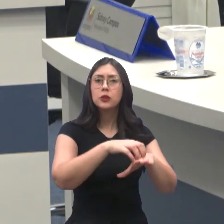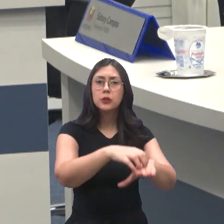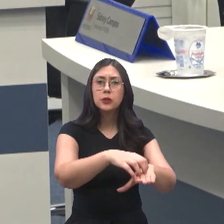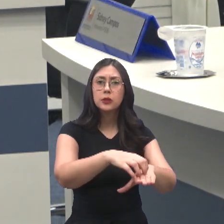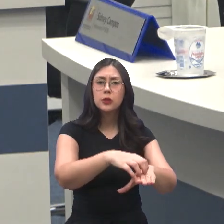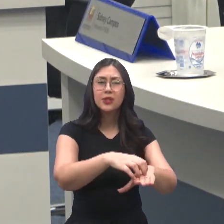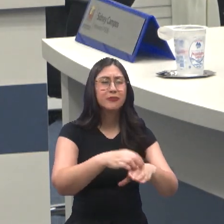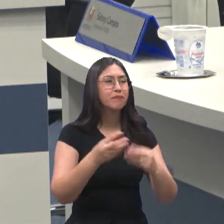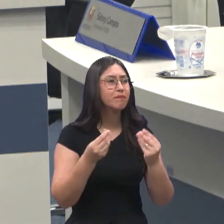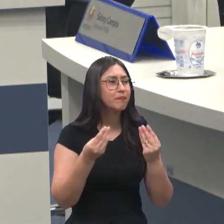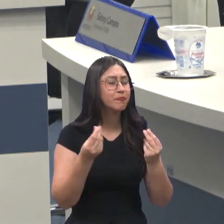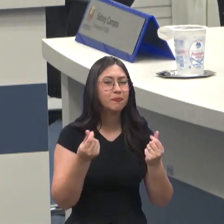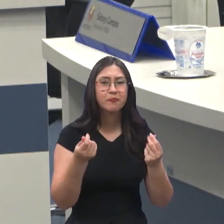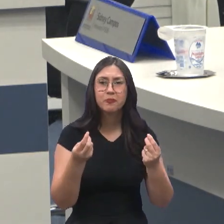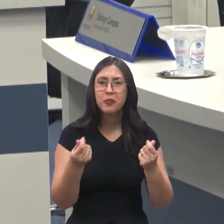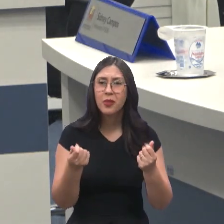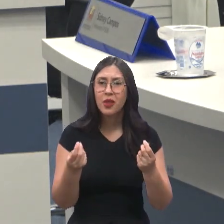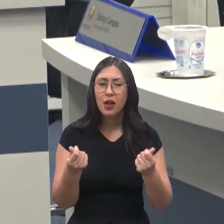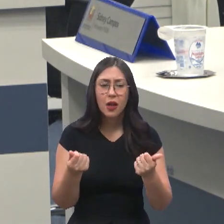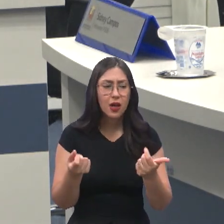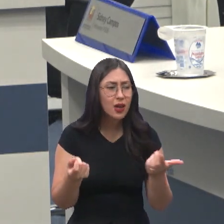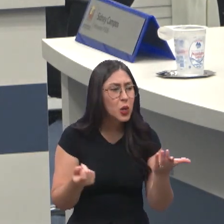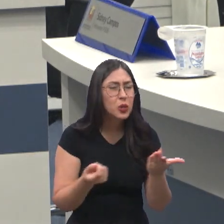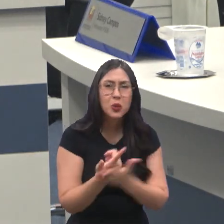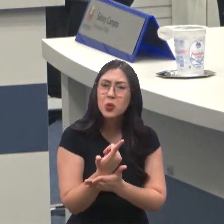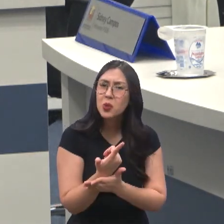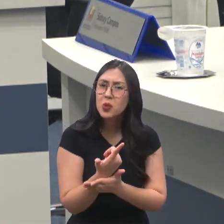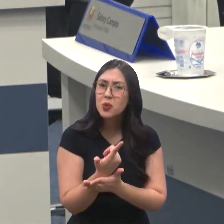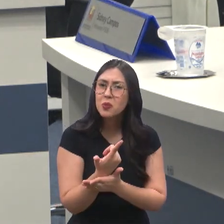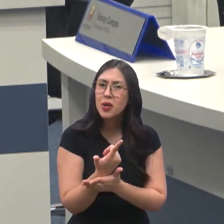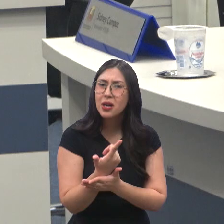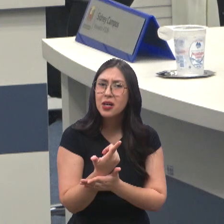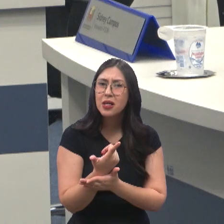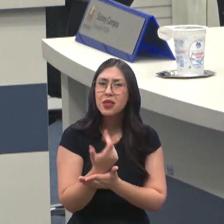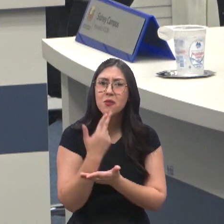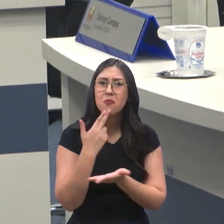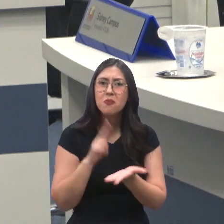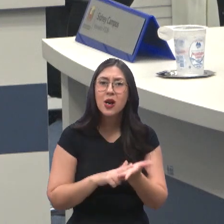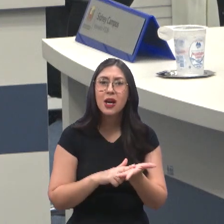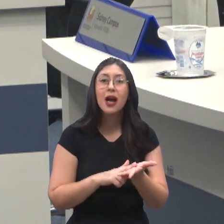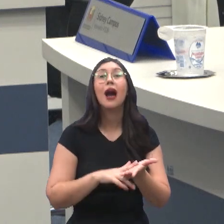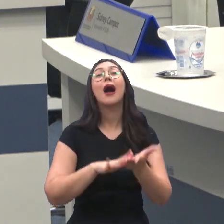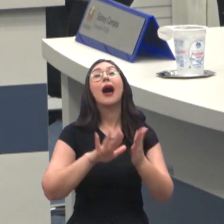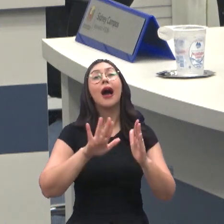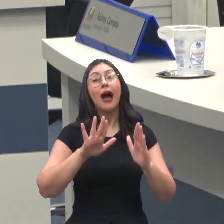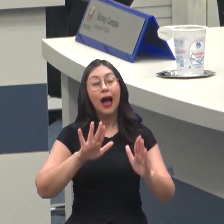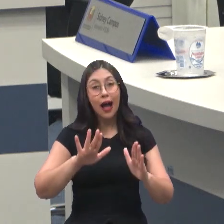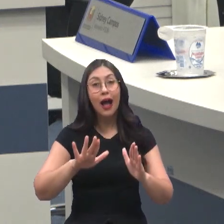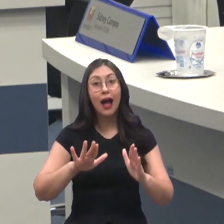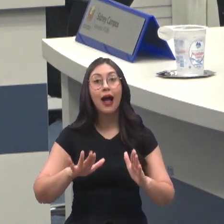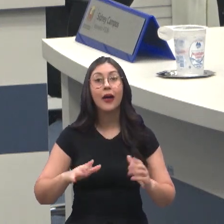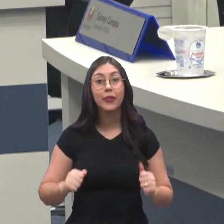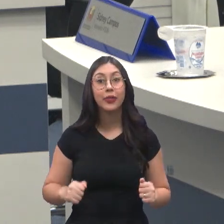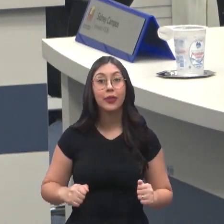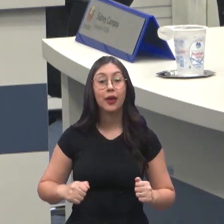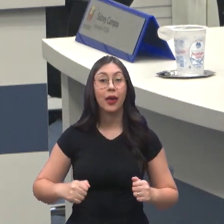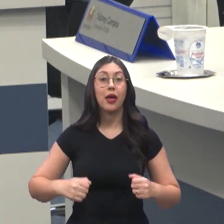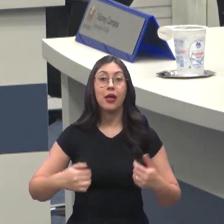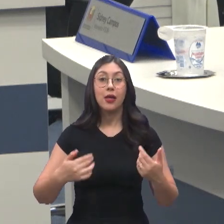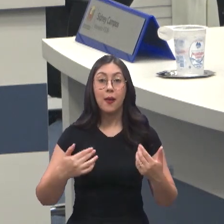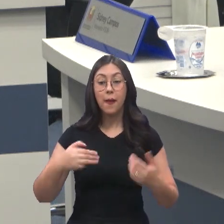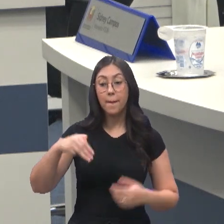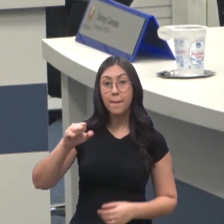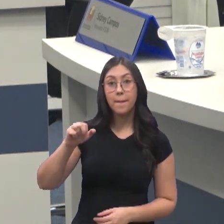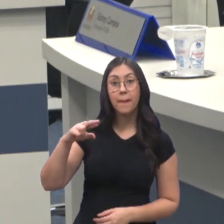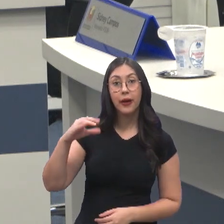como fala? Quando se compra pelo correio, Mercado Livre. Aqui em São José,